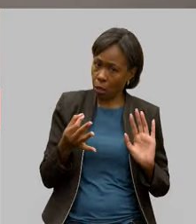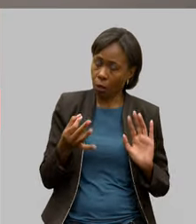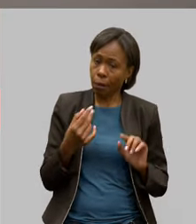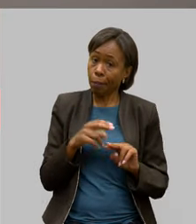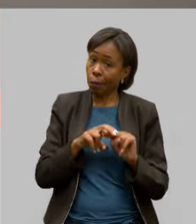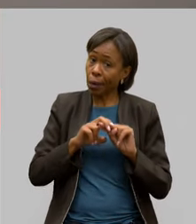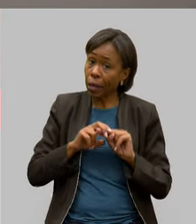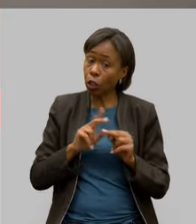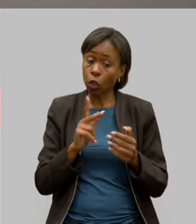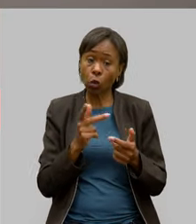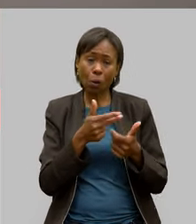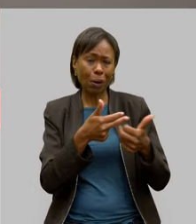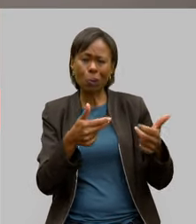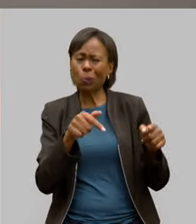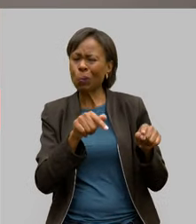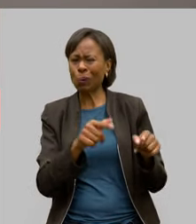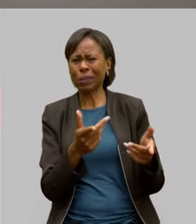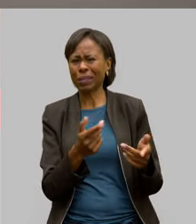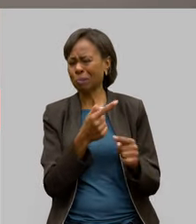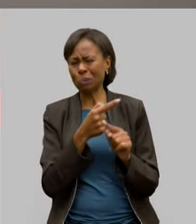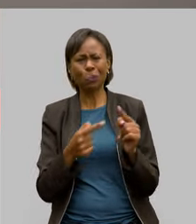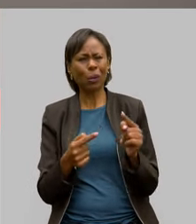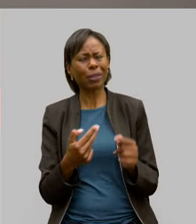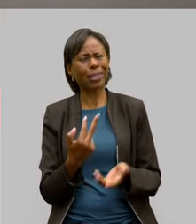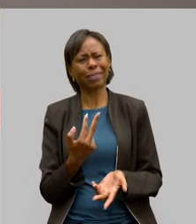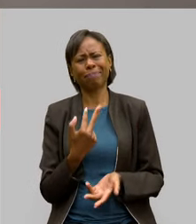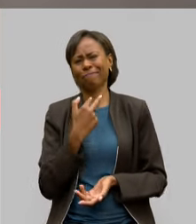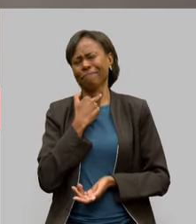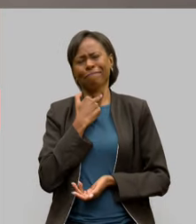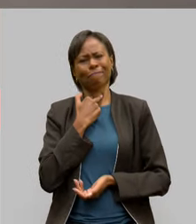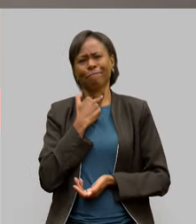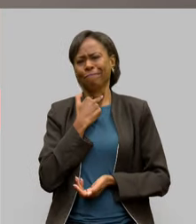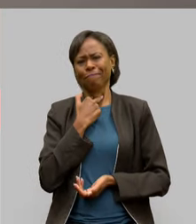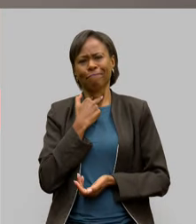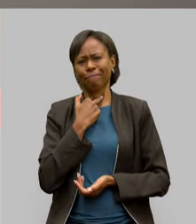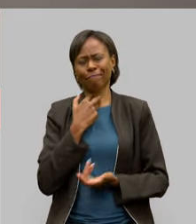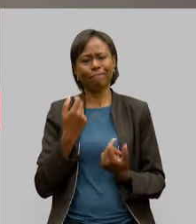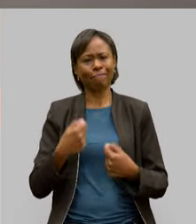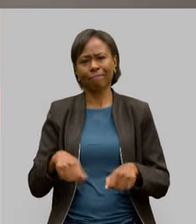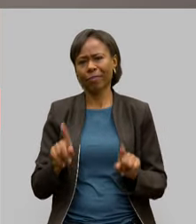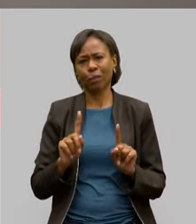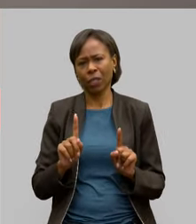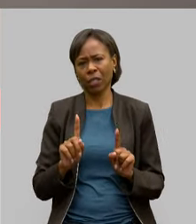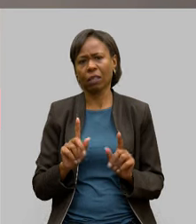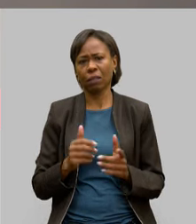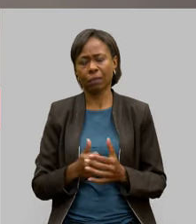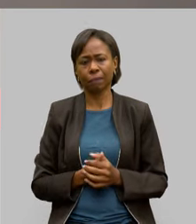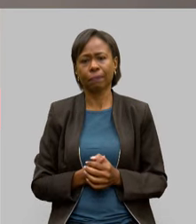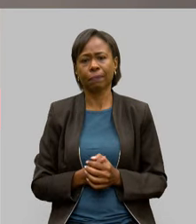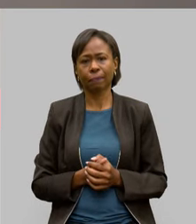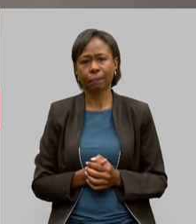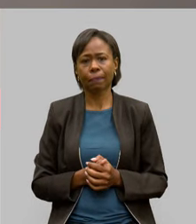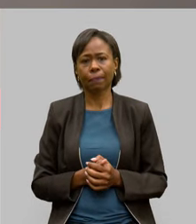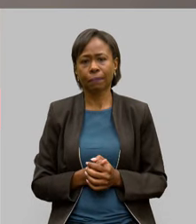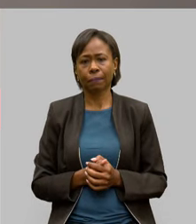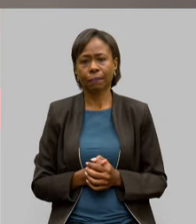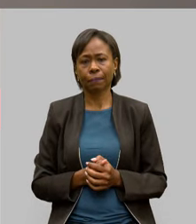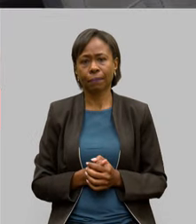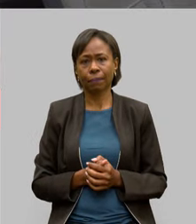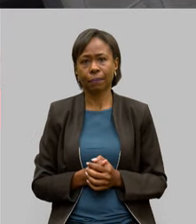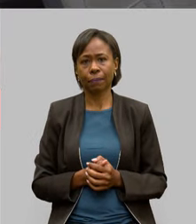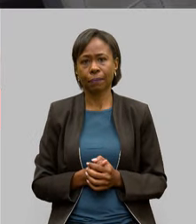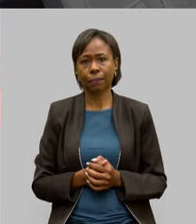deveria existir se me permite me permitem fazer eh ousar fazer essa essa